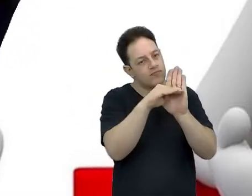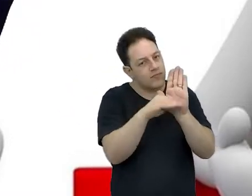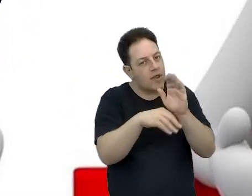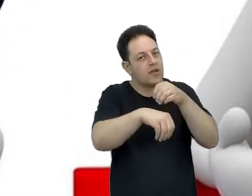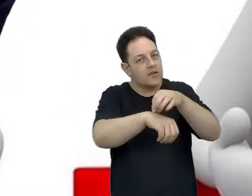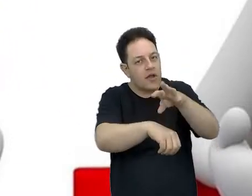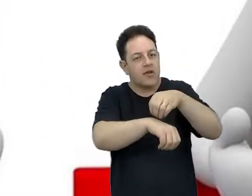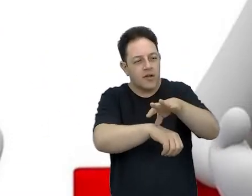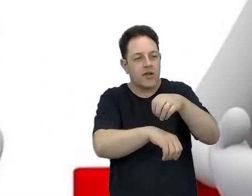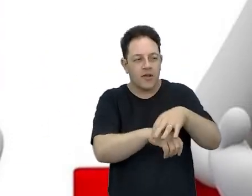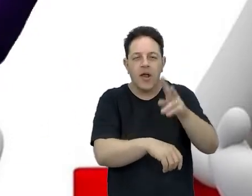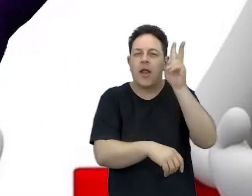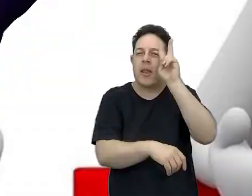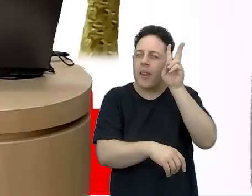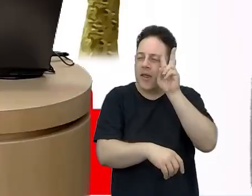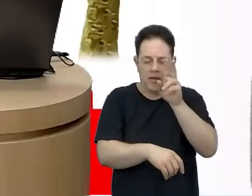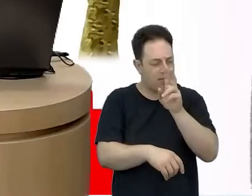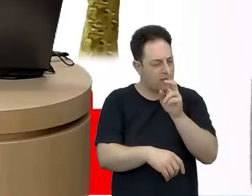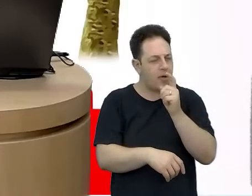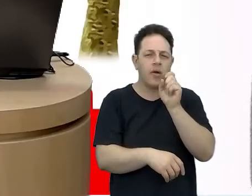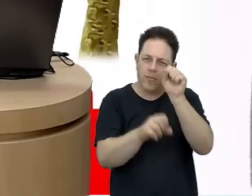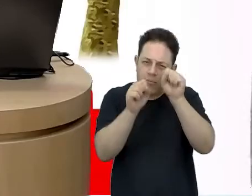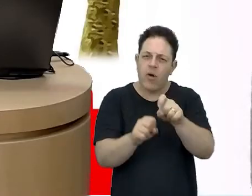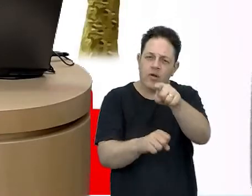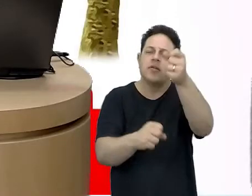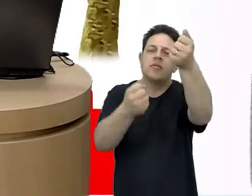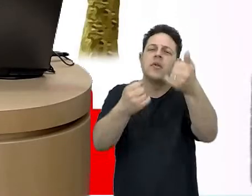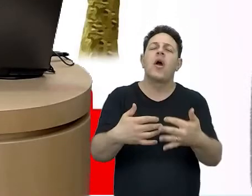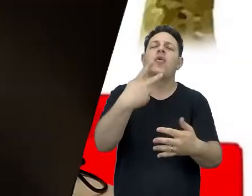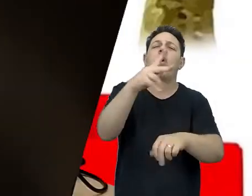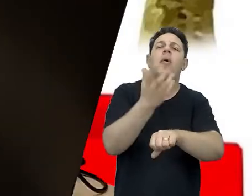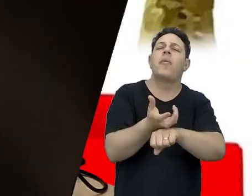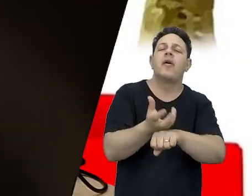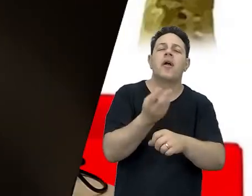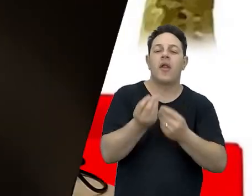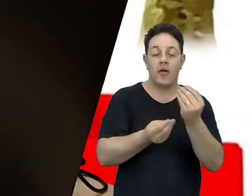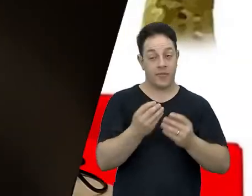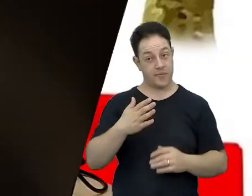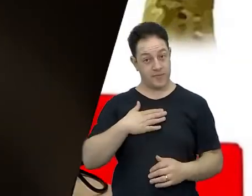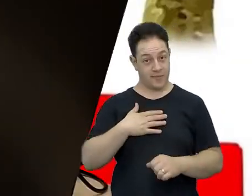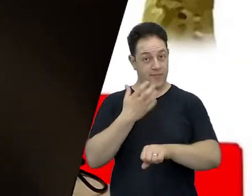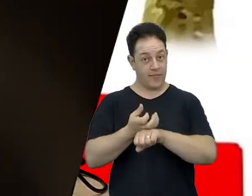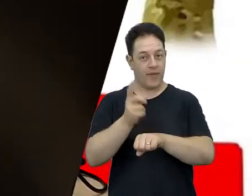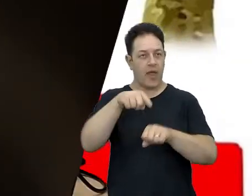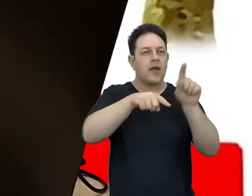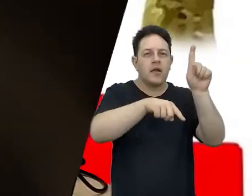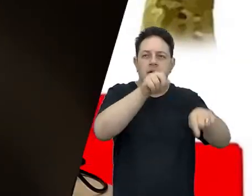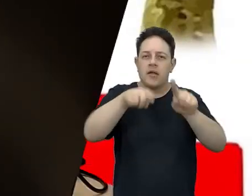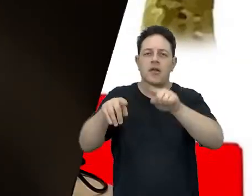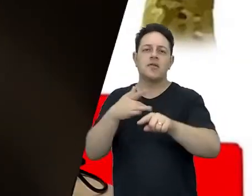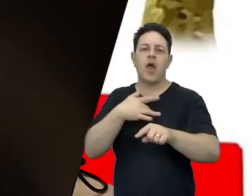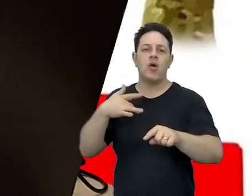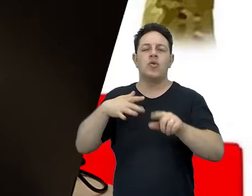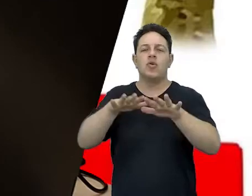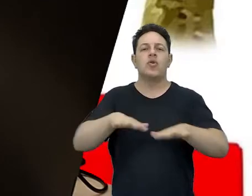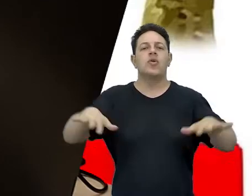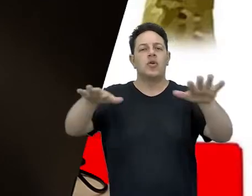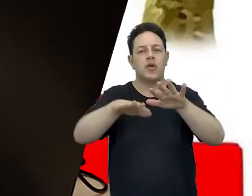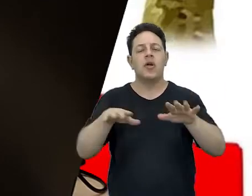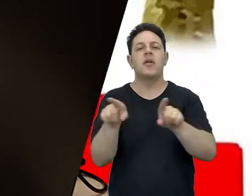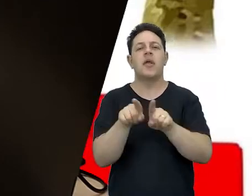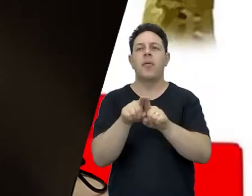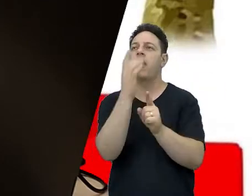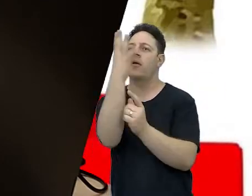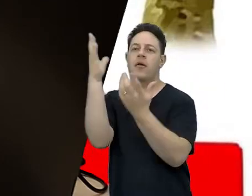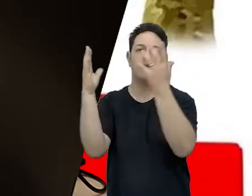Sim. Eu lembro que você fez... Você pode falar um pouquinho do seu componente? Qual o componente que O meu você trabalha? componente é Estatística na Saúde Pública e Meio Ambiente. A gente não fez podcast, mas eu